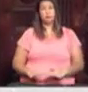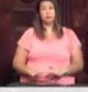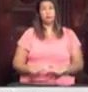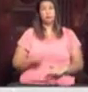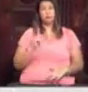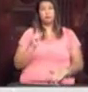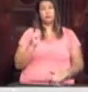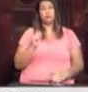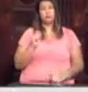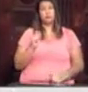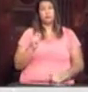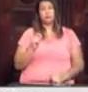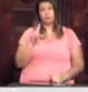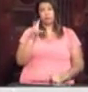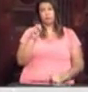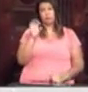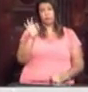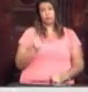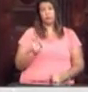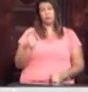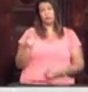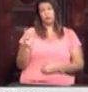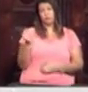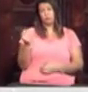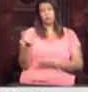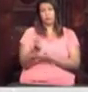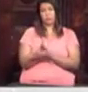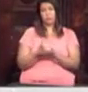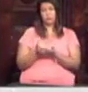de quase 50% no orçamento do Estado.